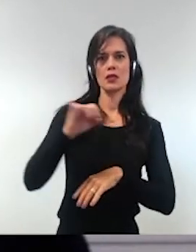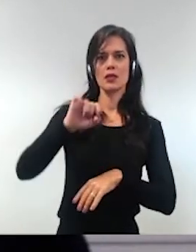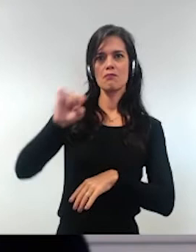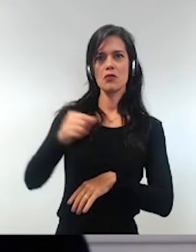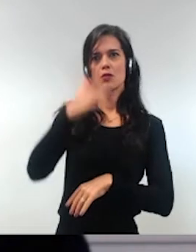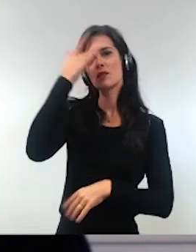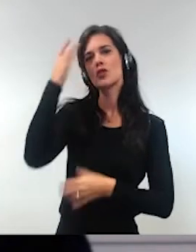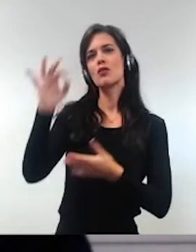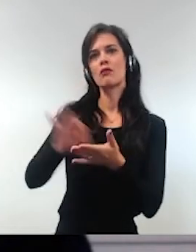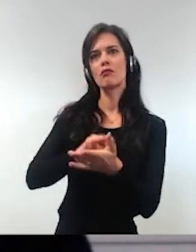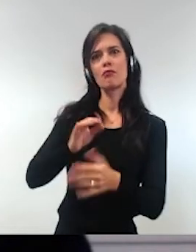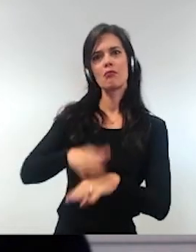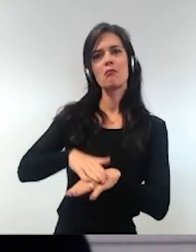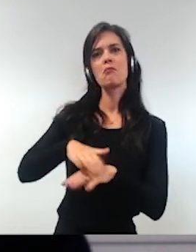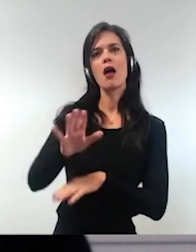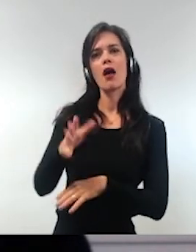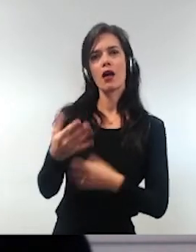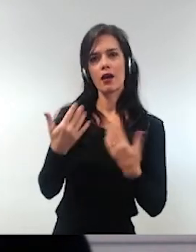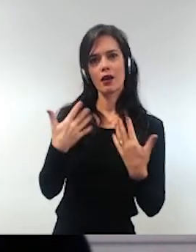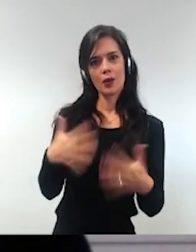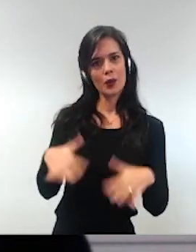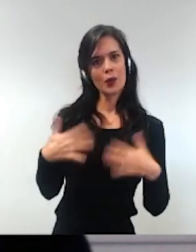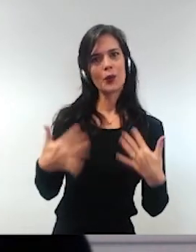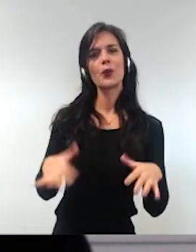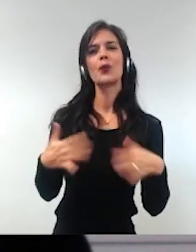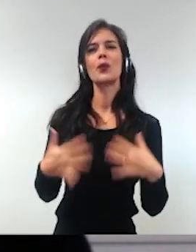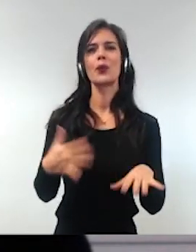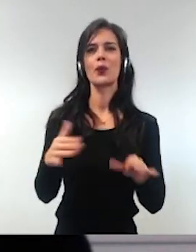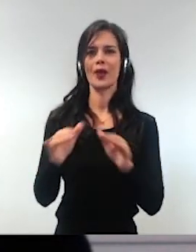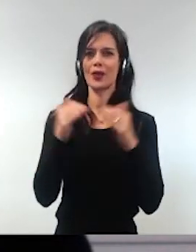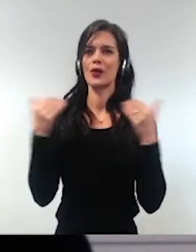inscreveram para participar desse congresso que